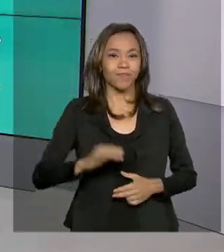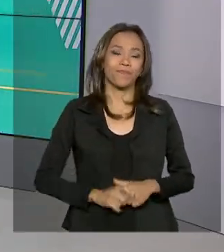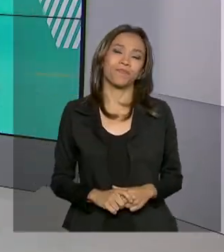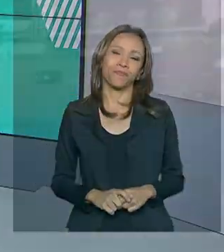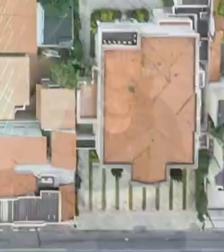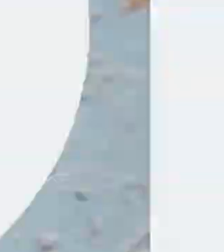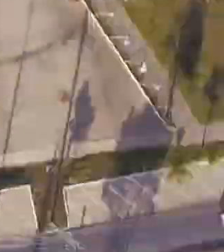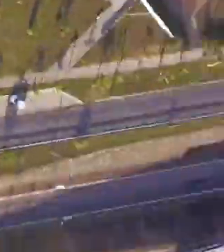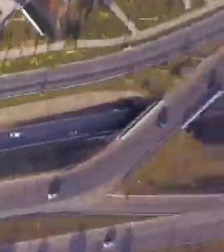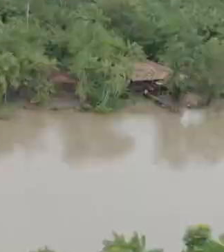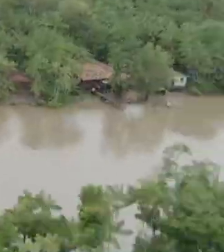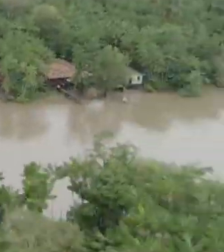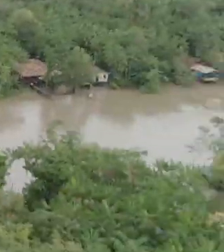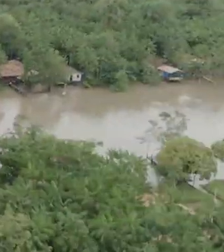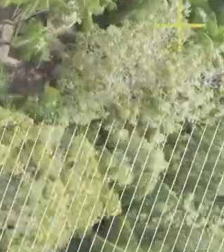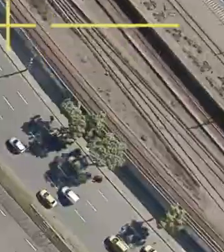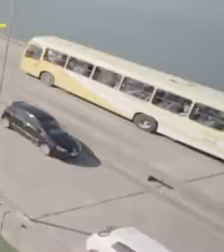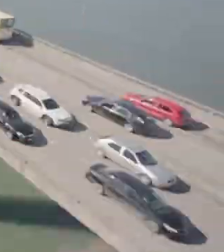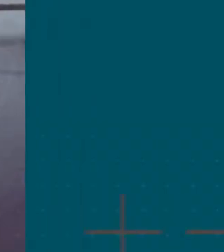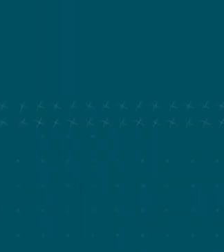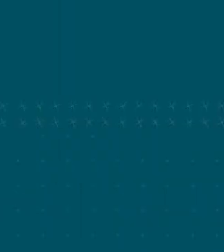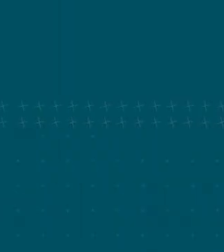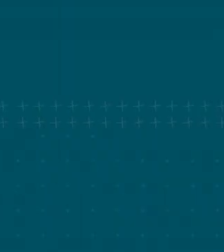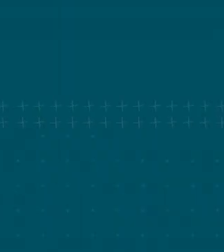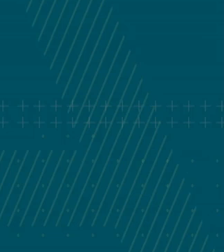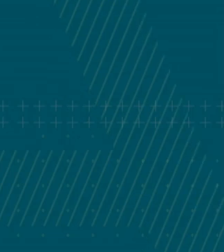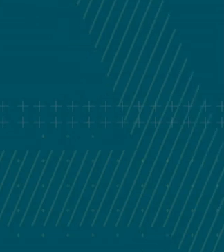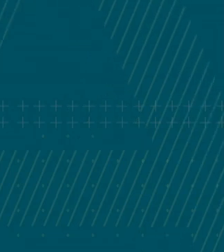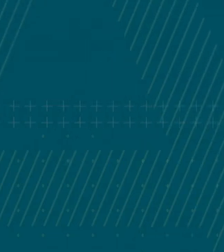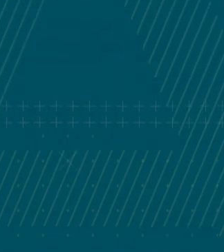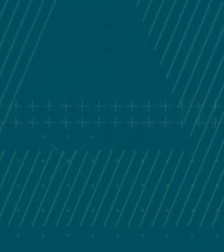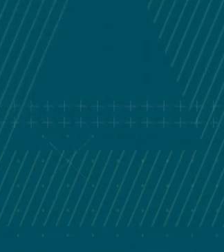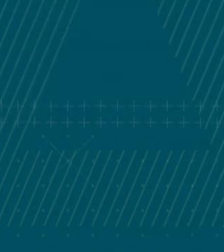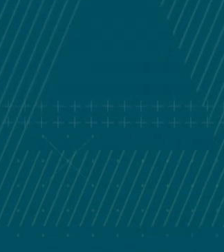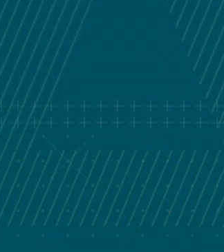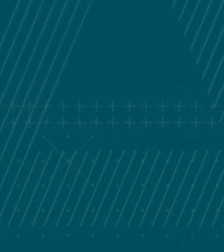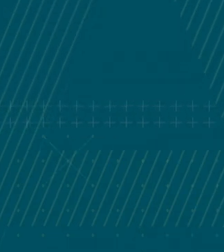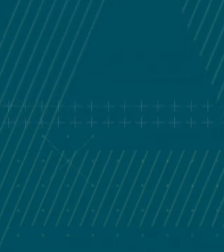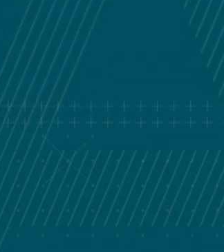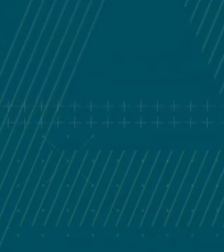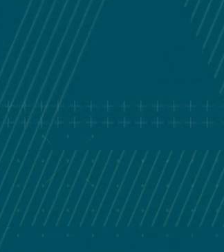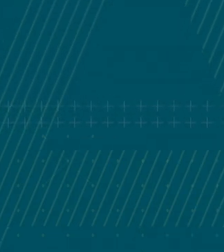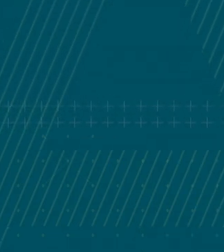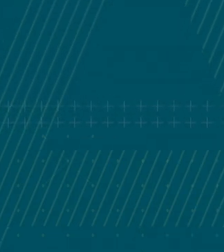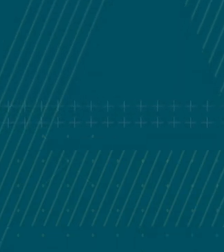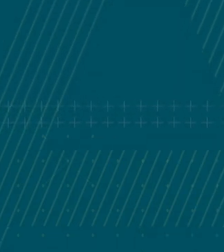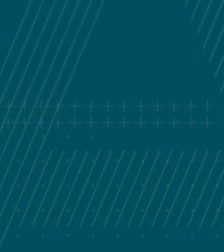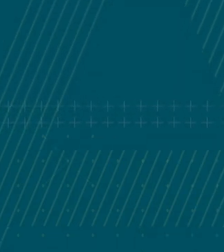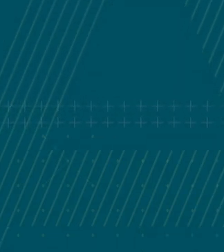e